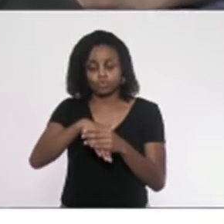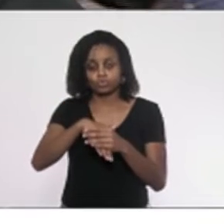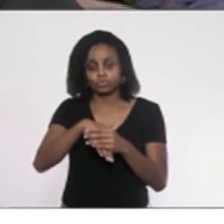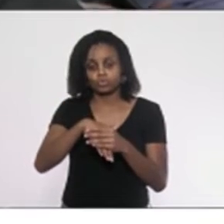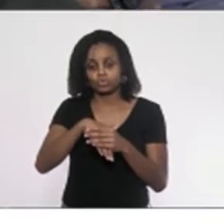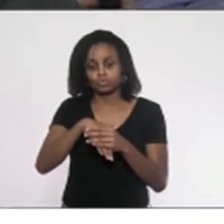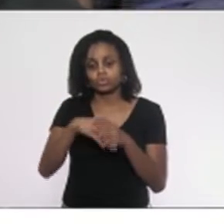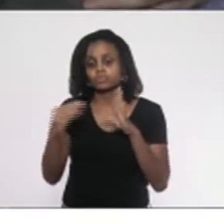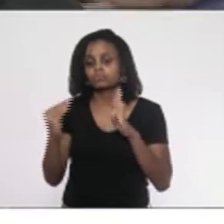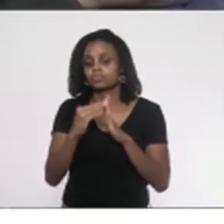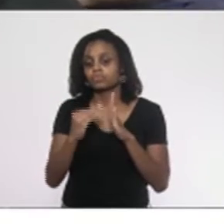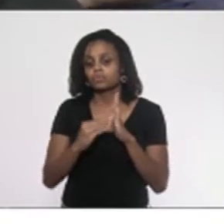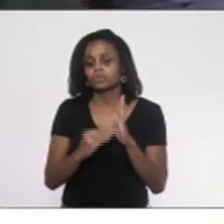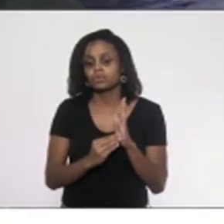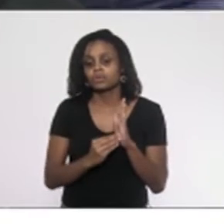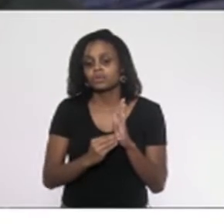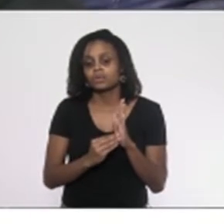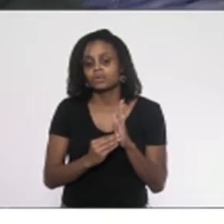que